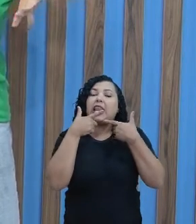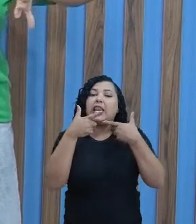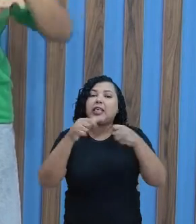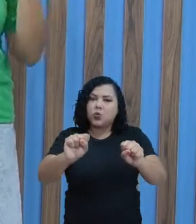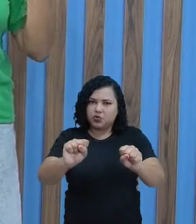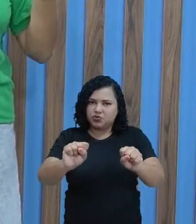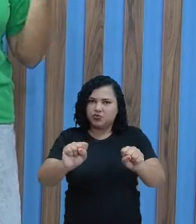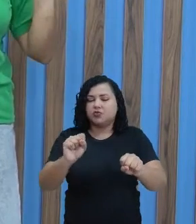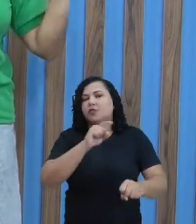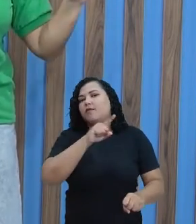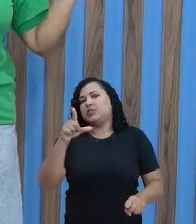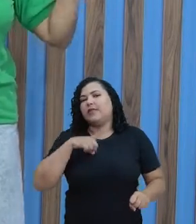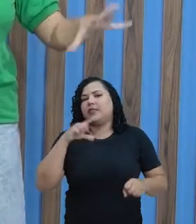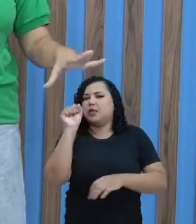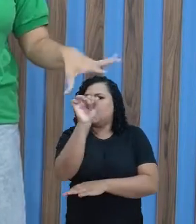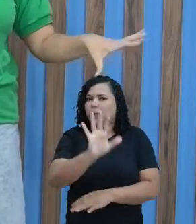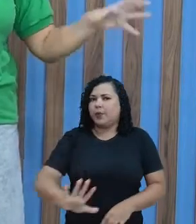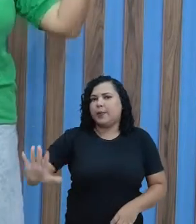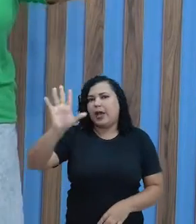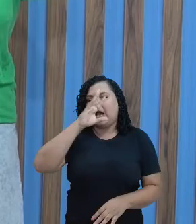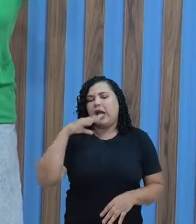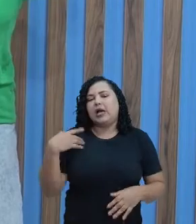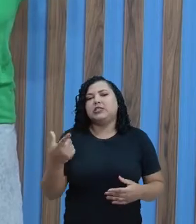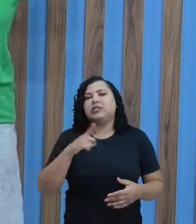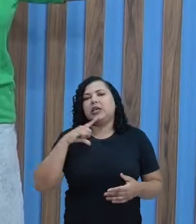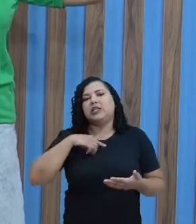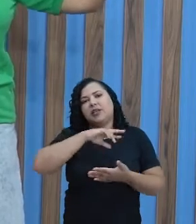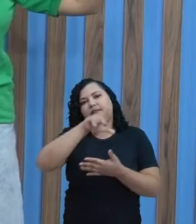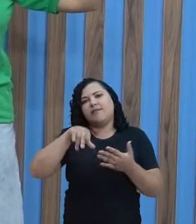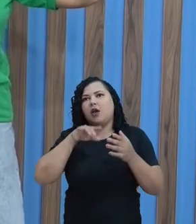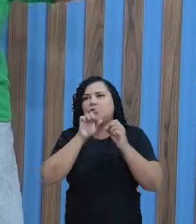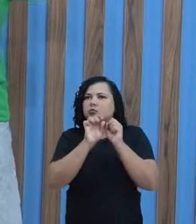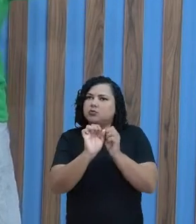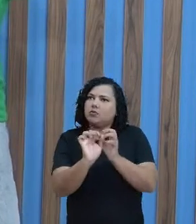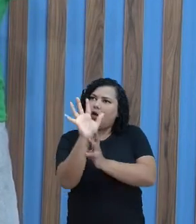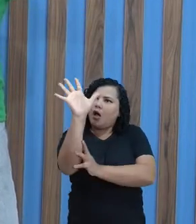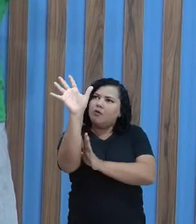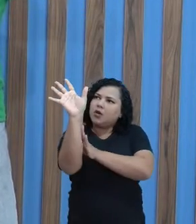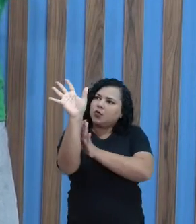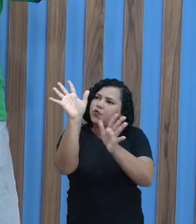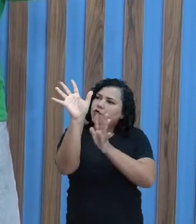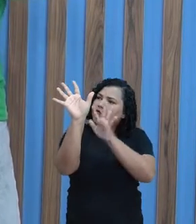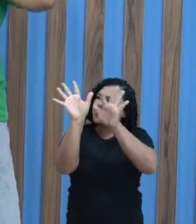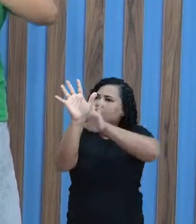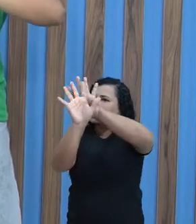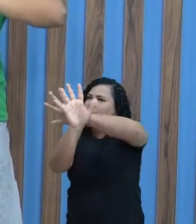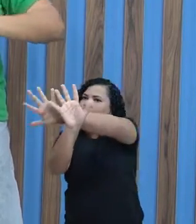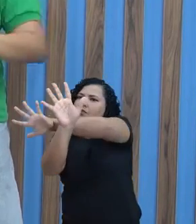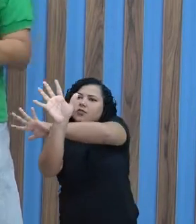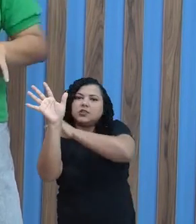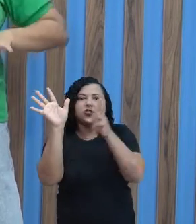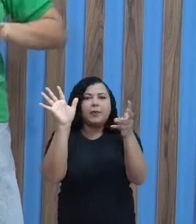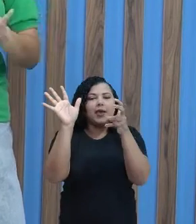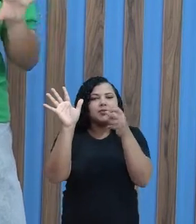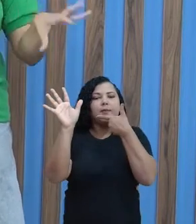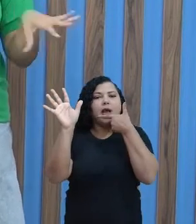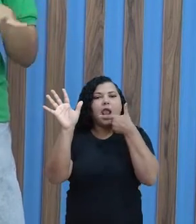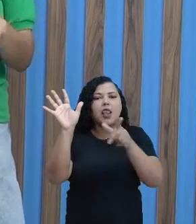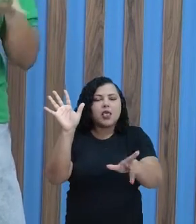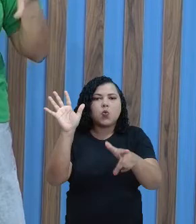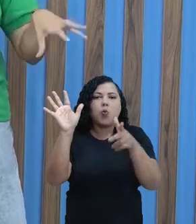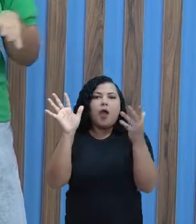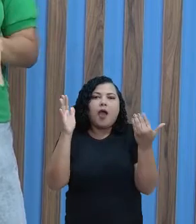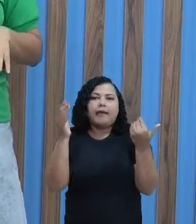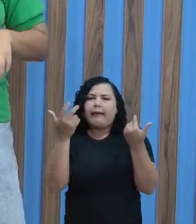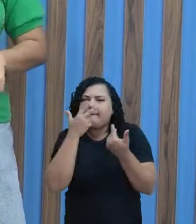tem uma imagem, assim, com vários ramos, e aí você vê as línguas que são próximas, que surgiram mais ou